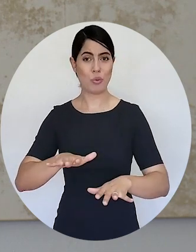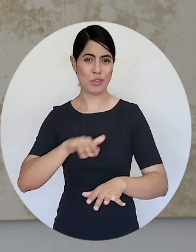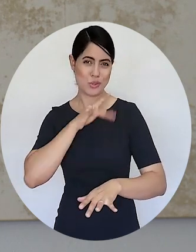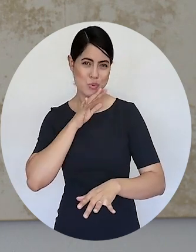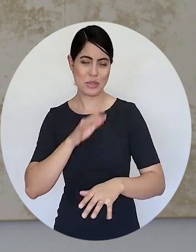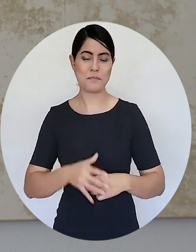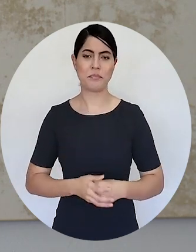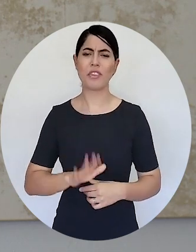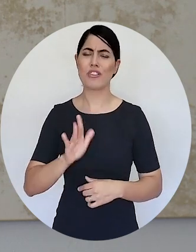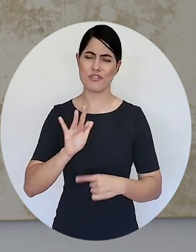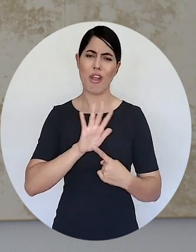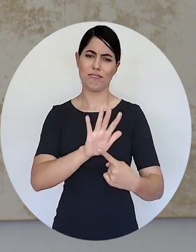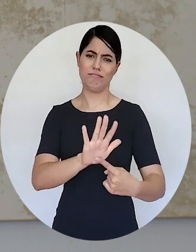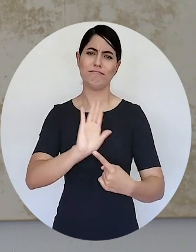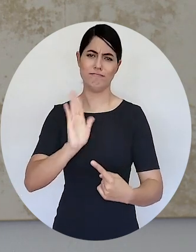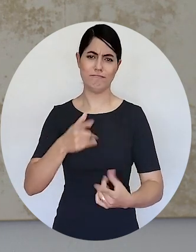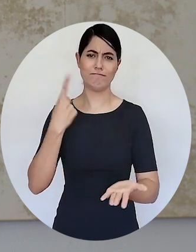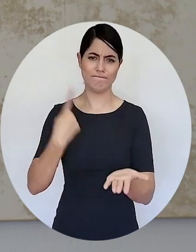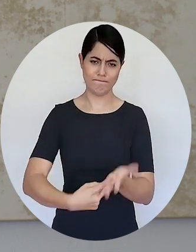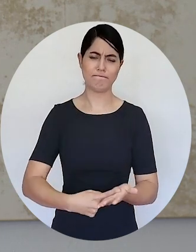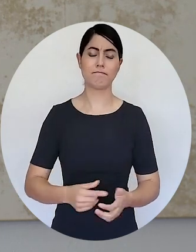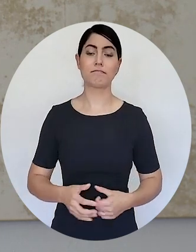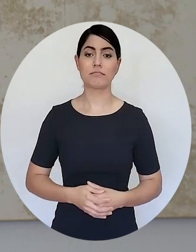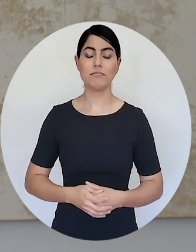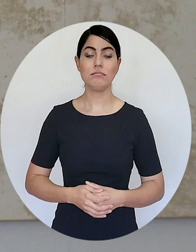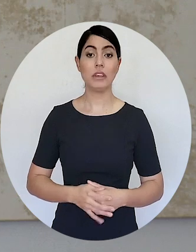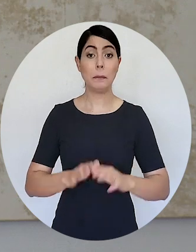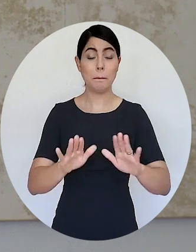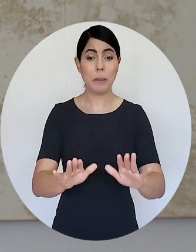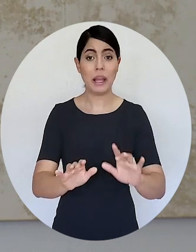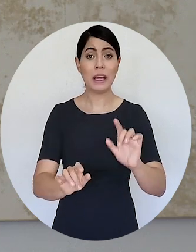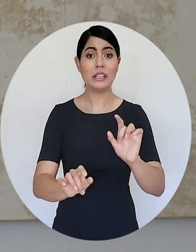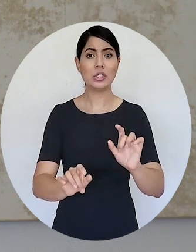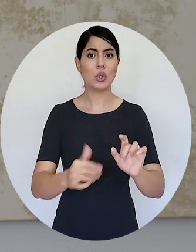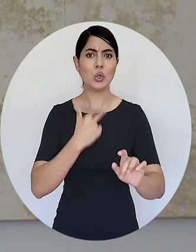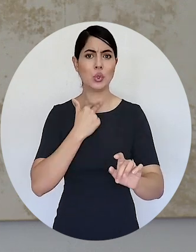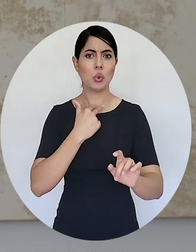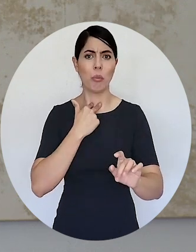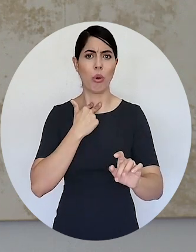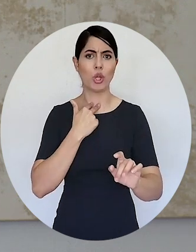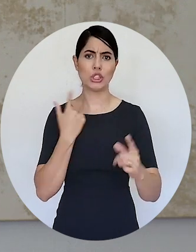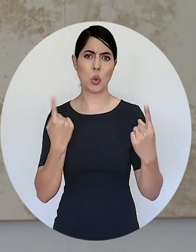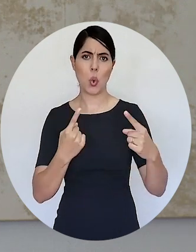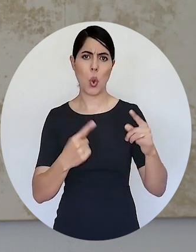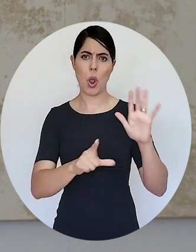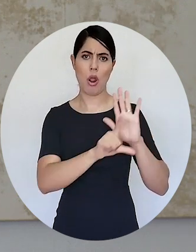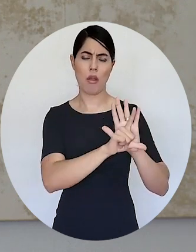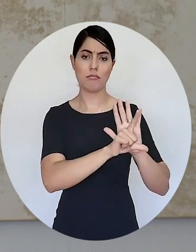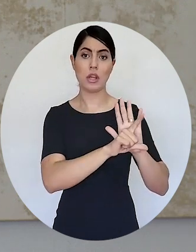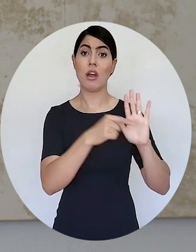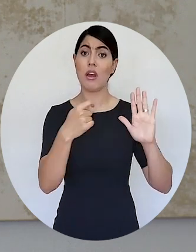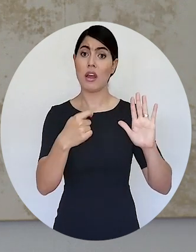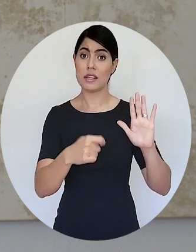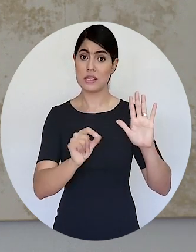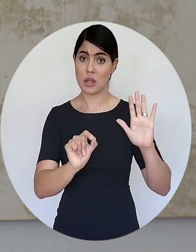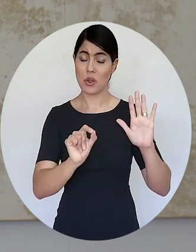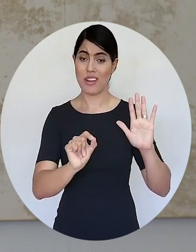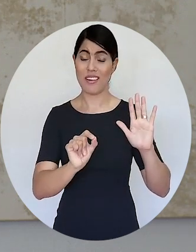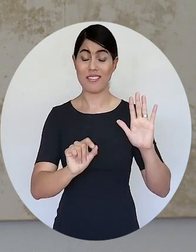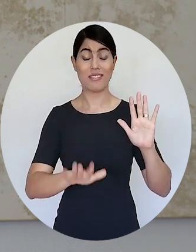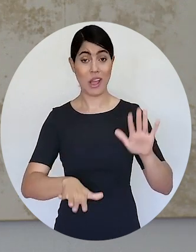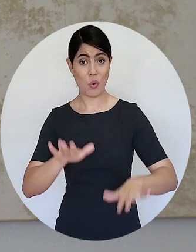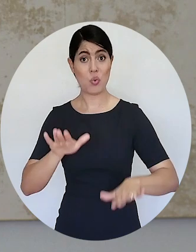para o bem. Isso já está absolutamente consolidado. É disruptivo, mas não pode ser ilegal. Nós